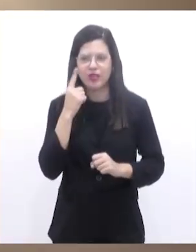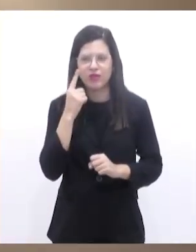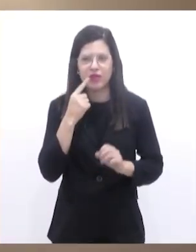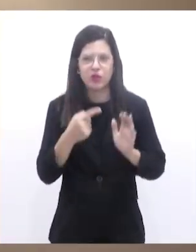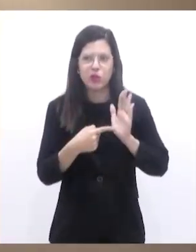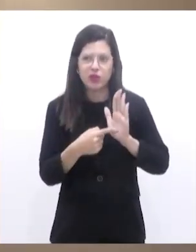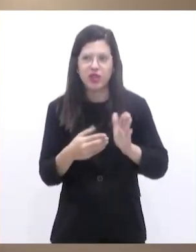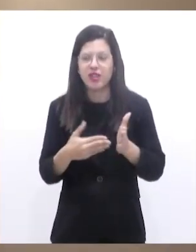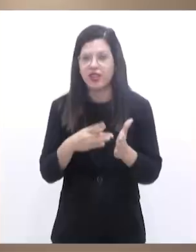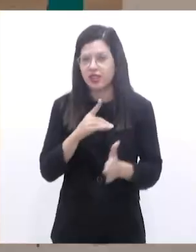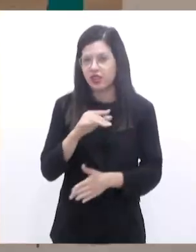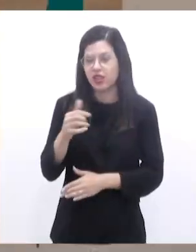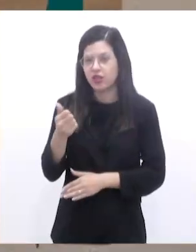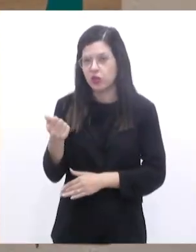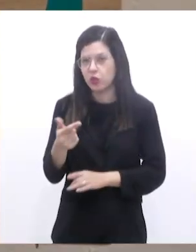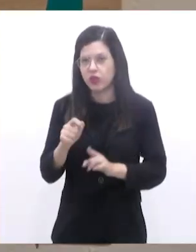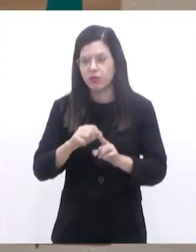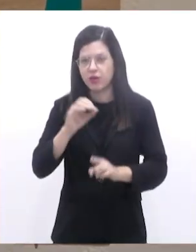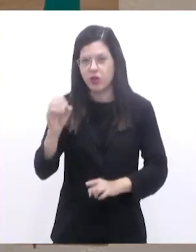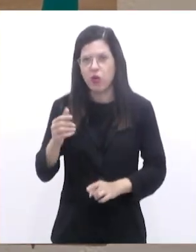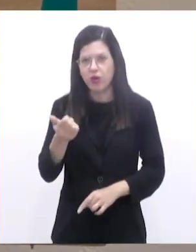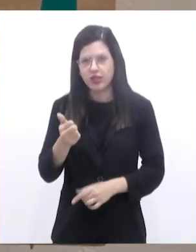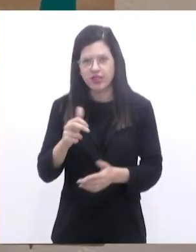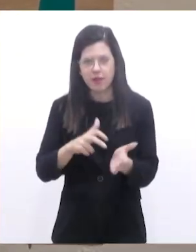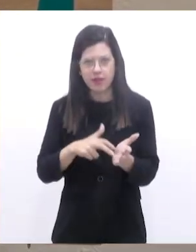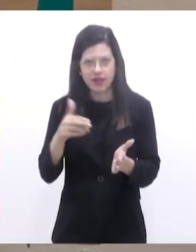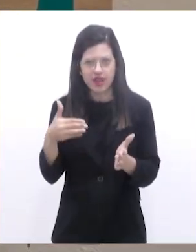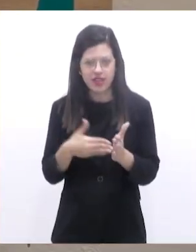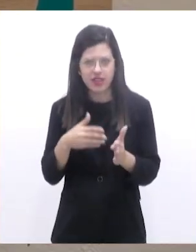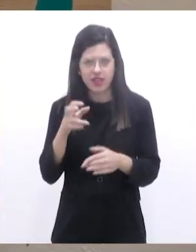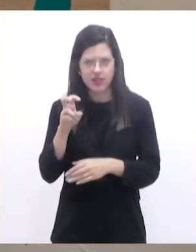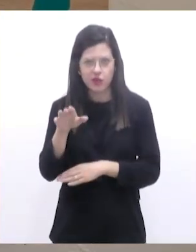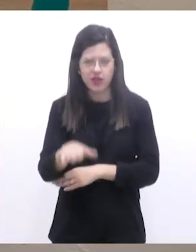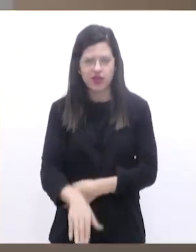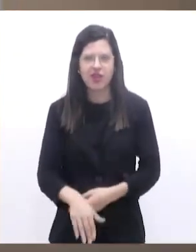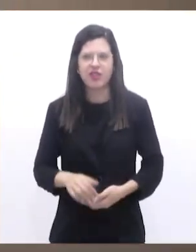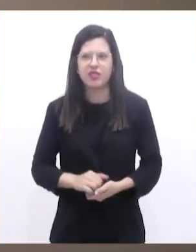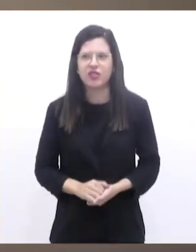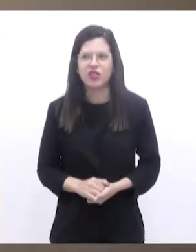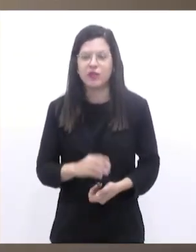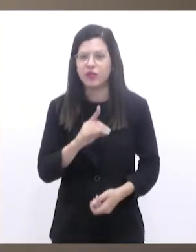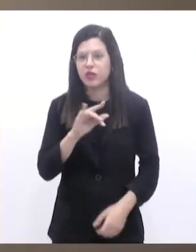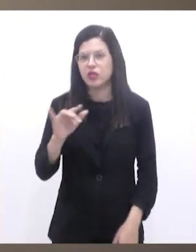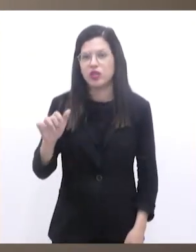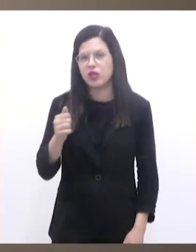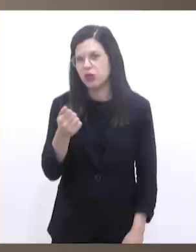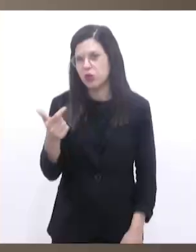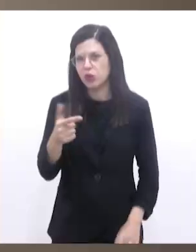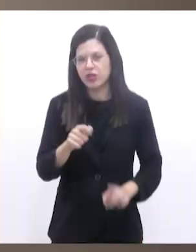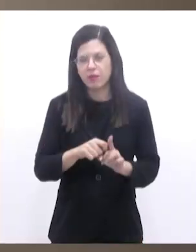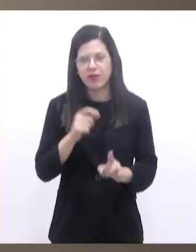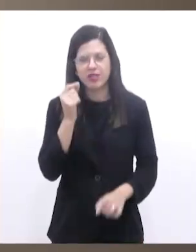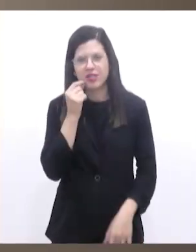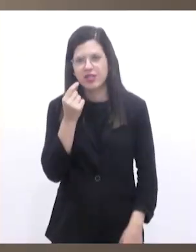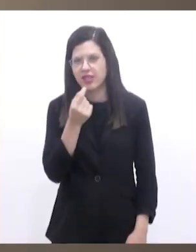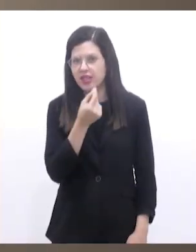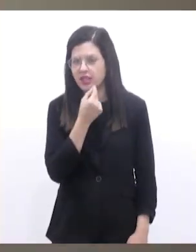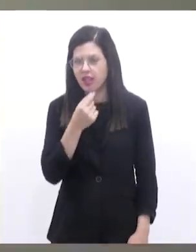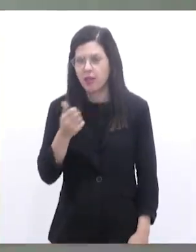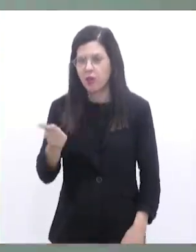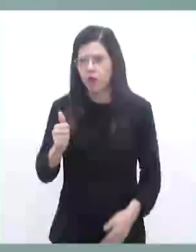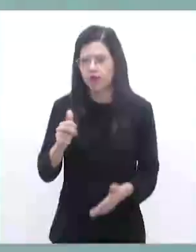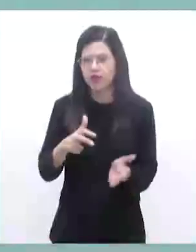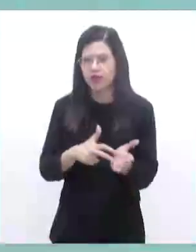o dia 12 de outubro, das 11 da manhã até as 5 horas da tarde. E no dia 12 de setembro, às 11 horas da